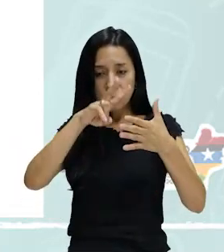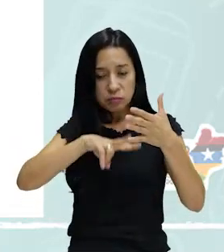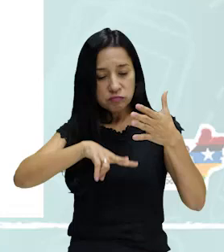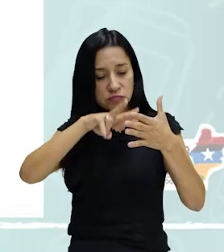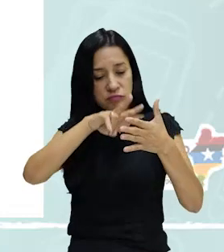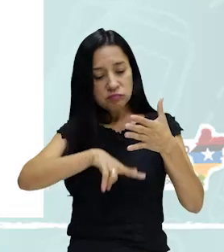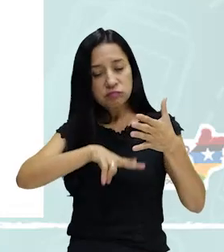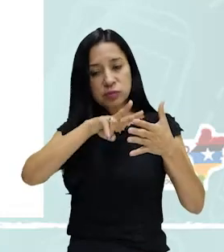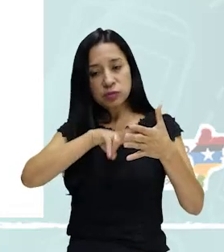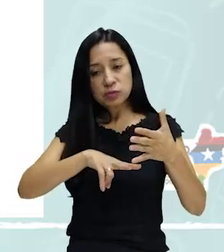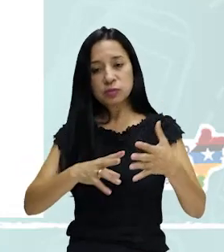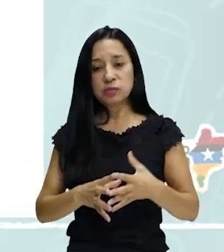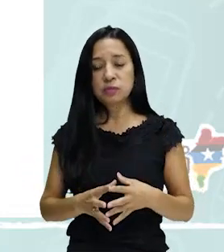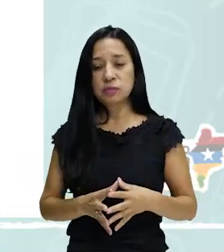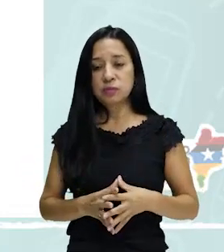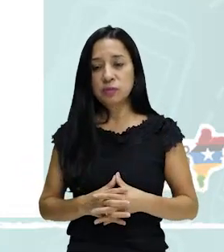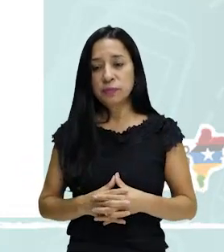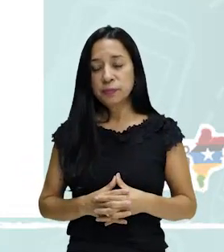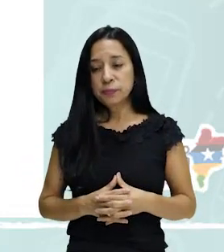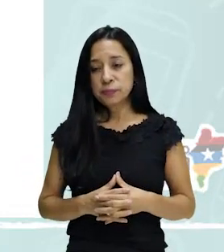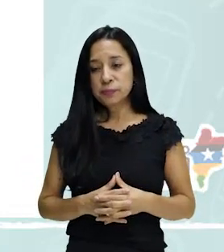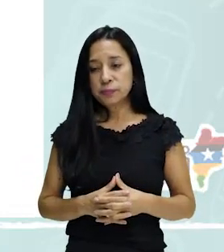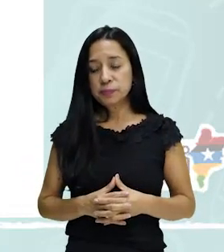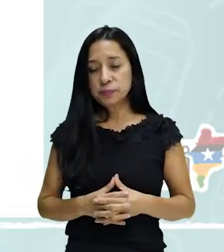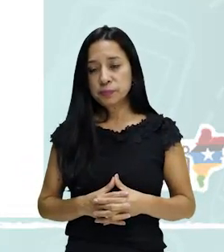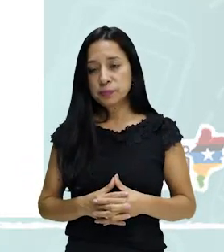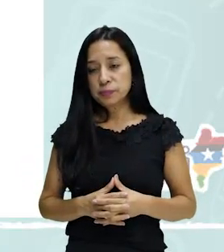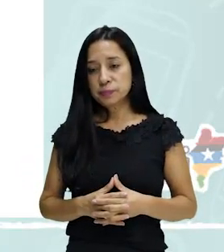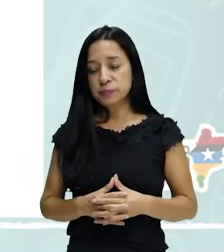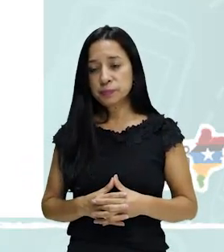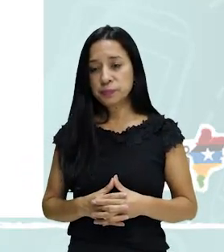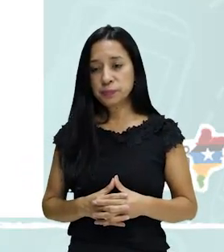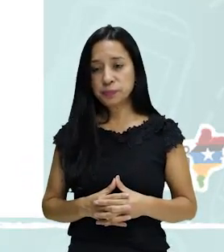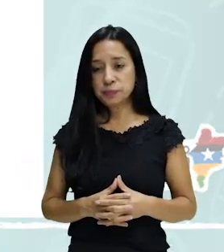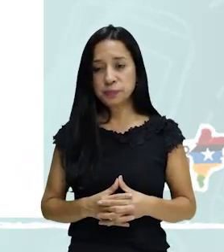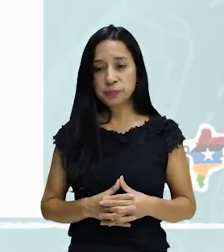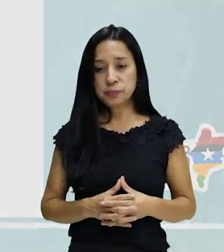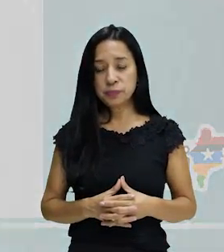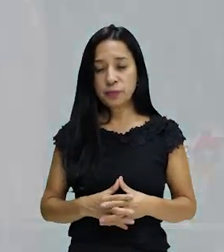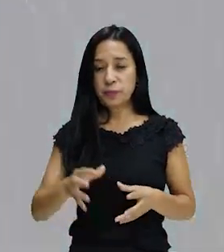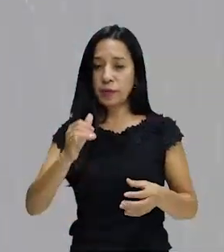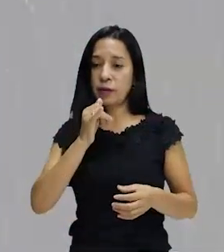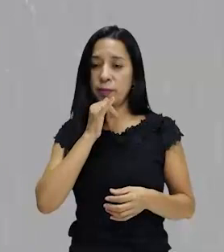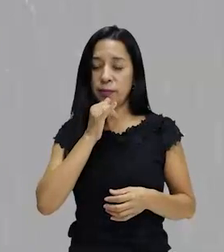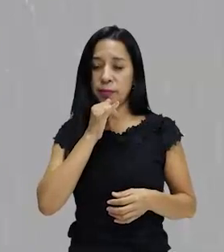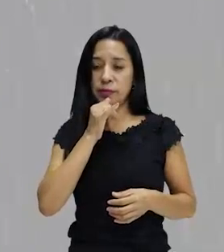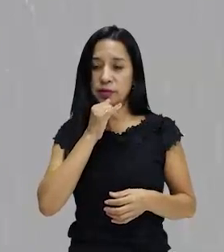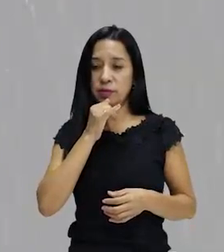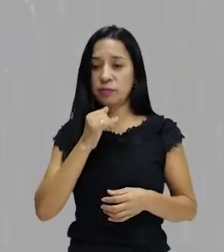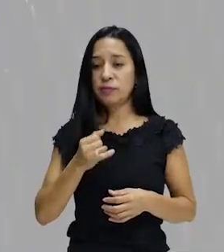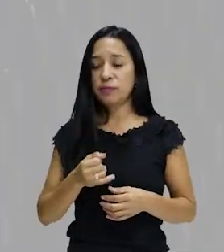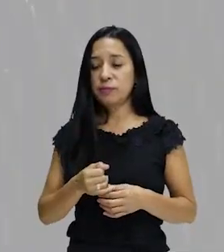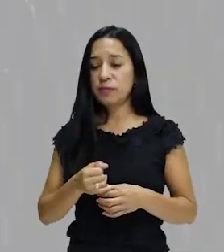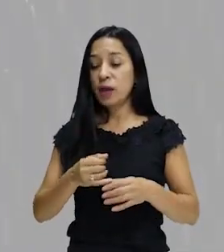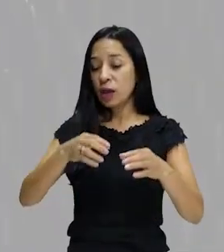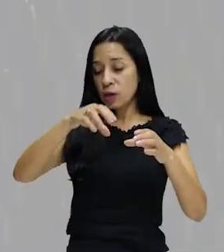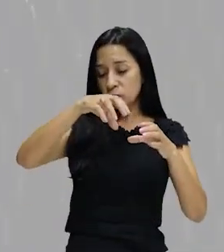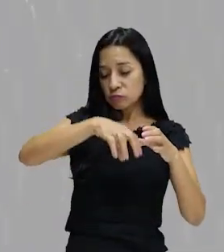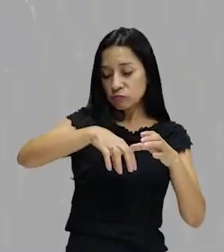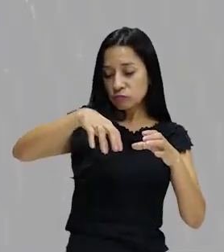da fundação, né, que fazem parte da fundação de um prédio, certo? Por exemplo. Então coloca-se essas estacas no